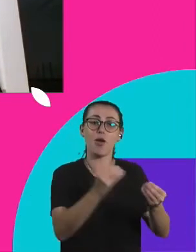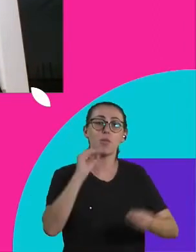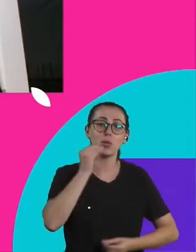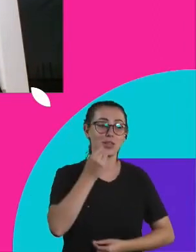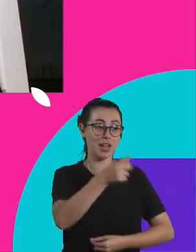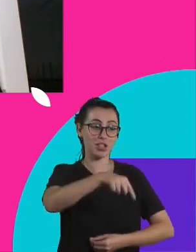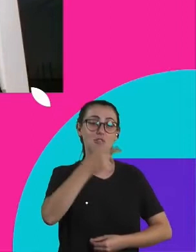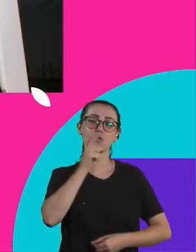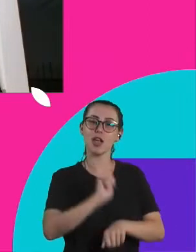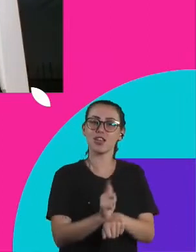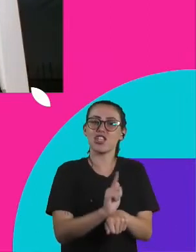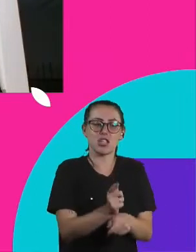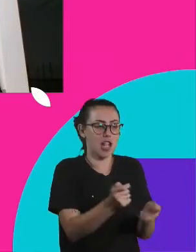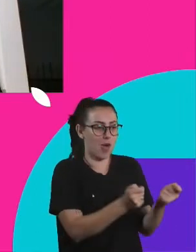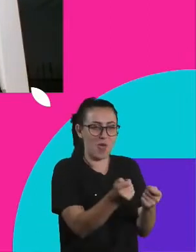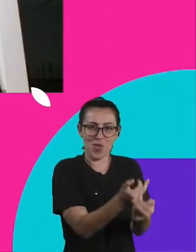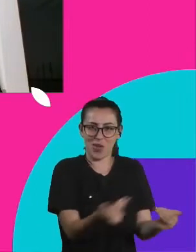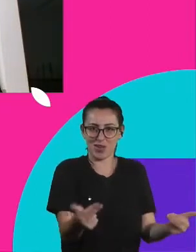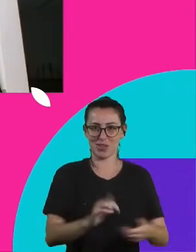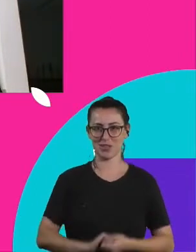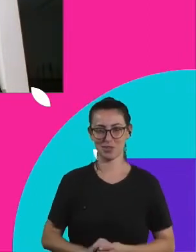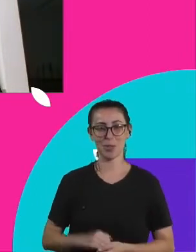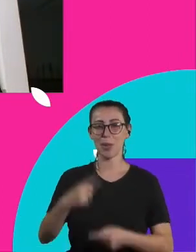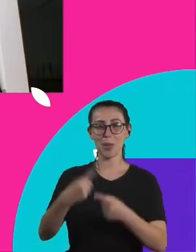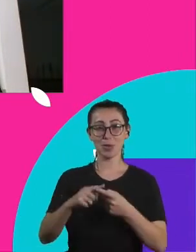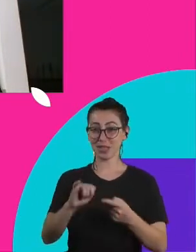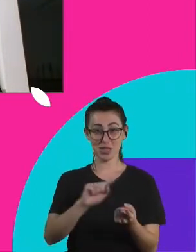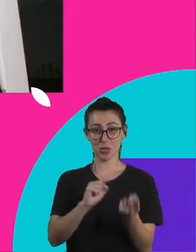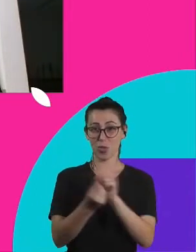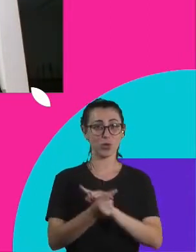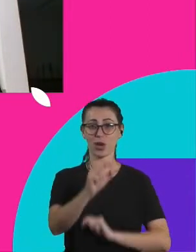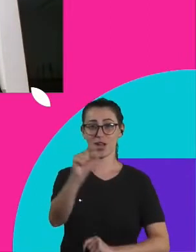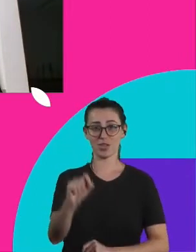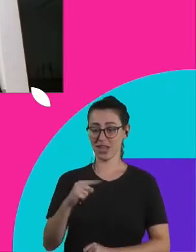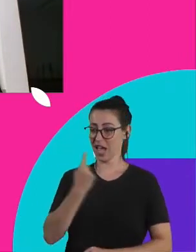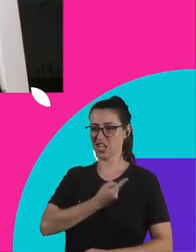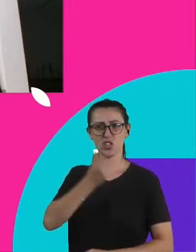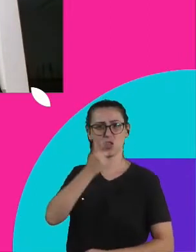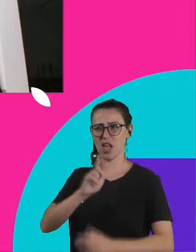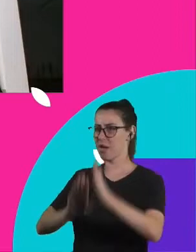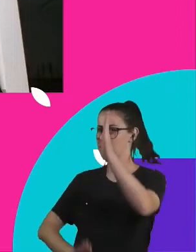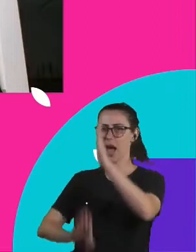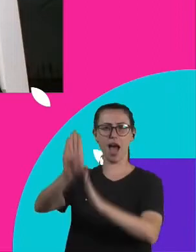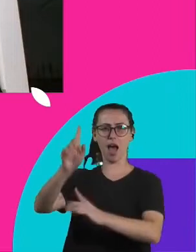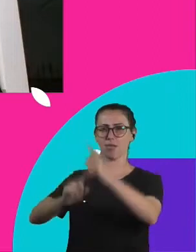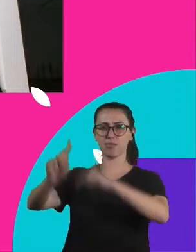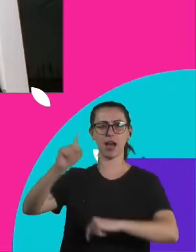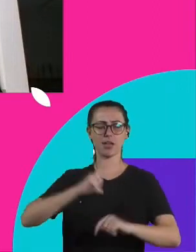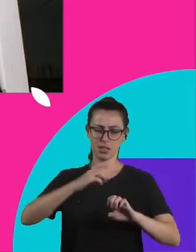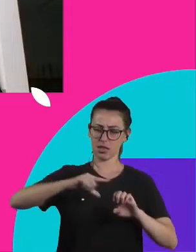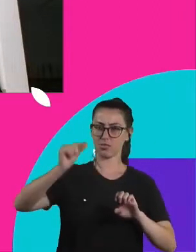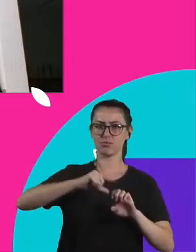sustentável. Do contrário, o país se desenvolve e vira a primeira potência mundial, esses empresários também